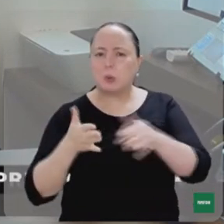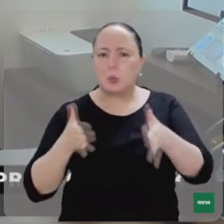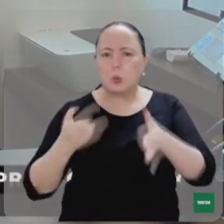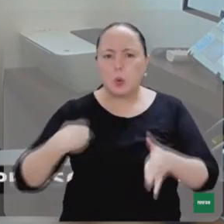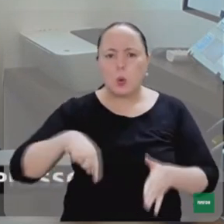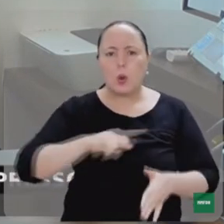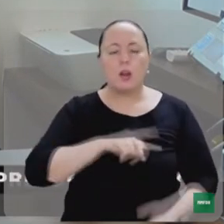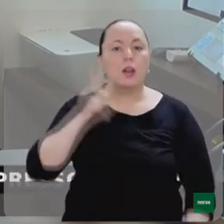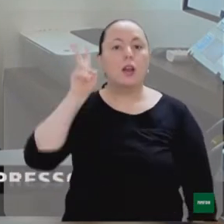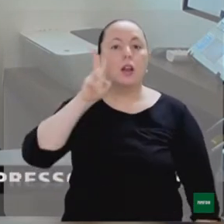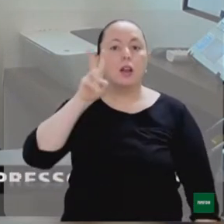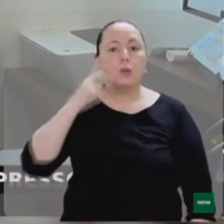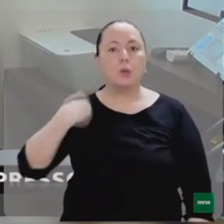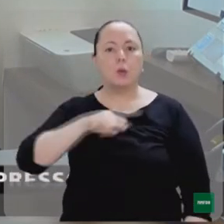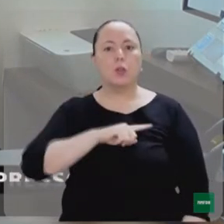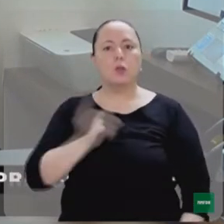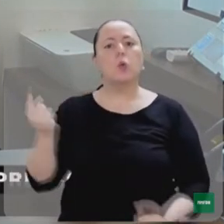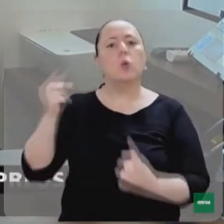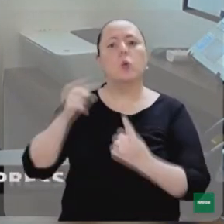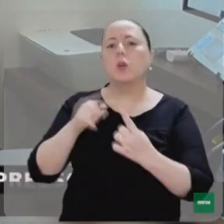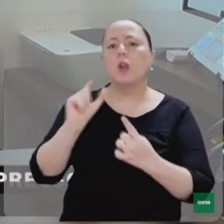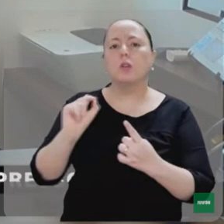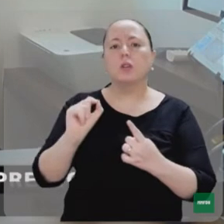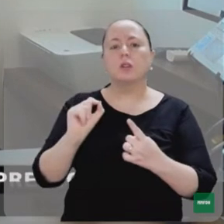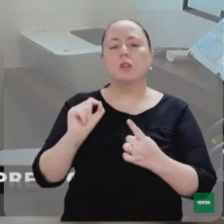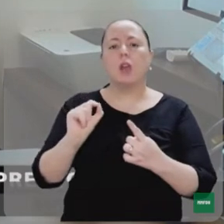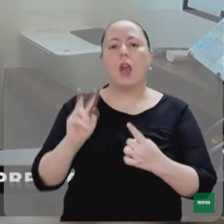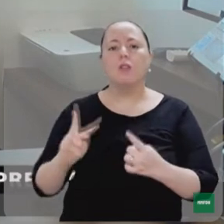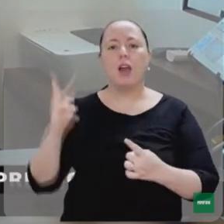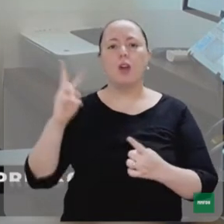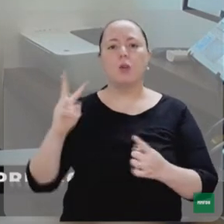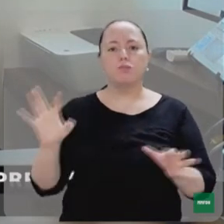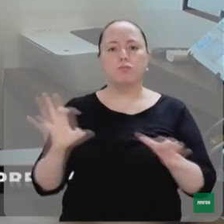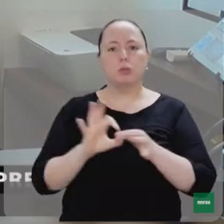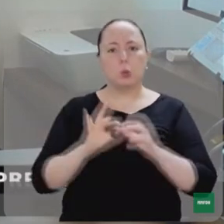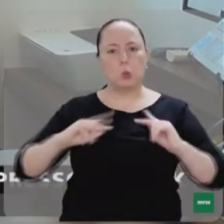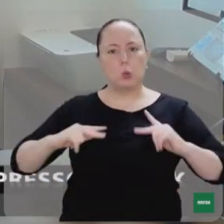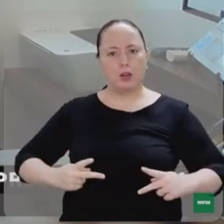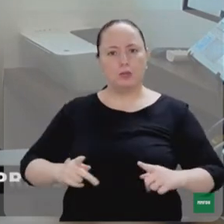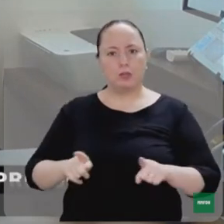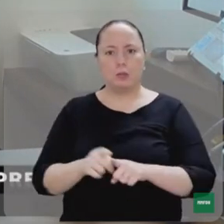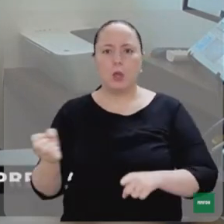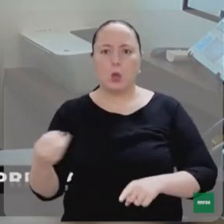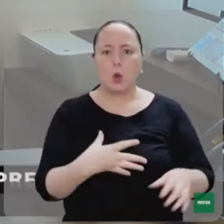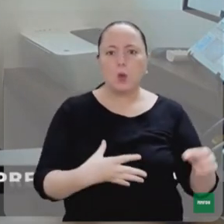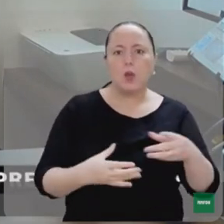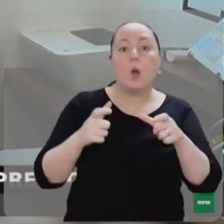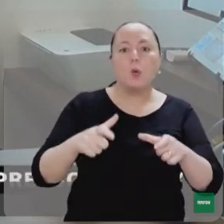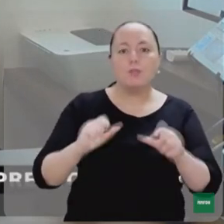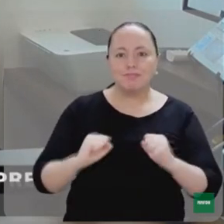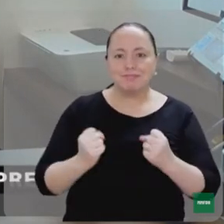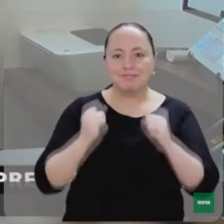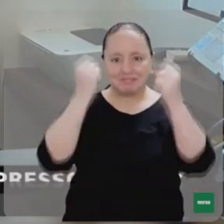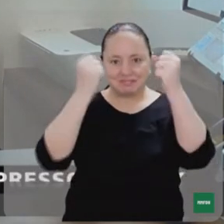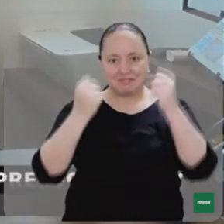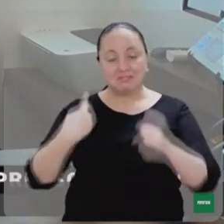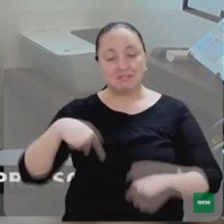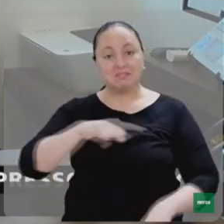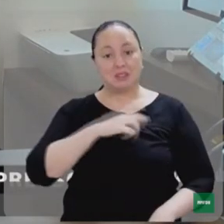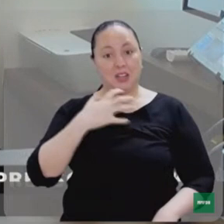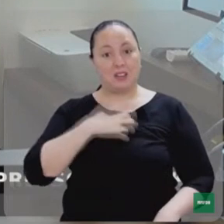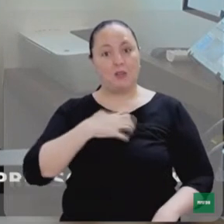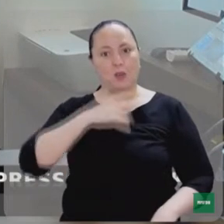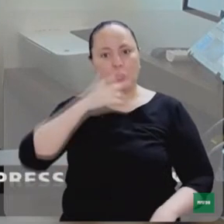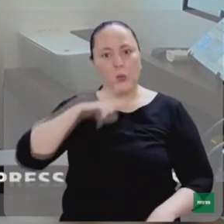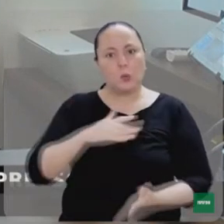pandemia, nós lembramos do nosso propósito, que é agregar valor ao ser humano, inovando na indústria. E desta